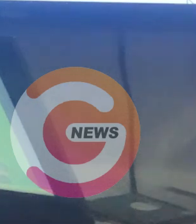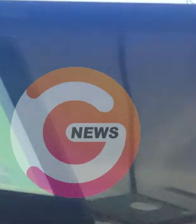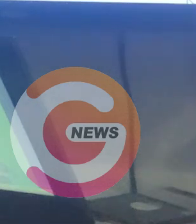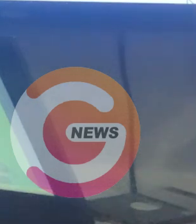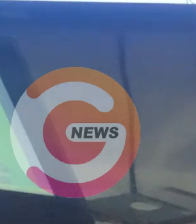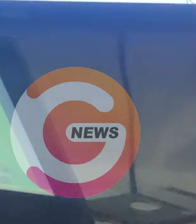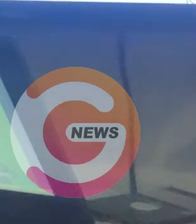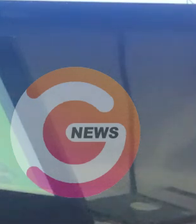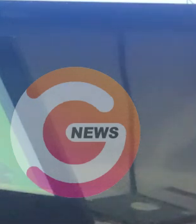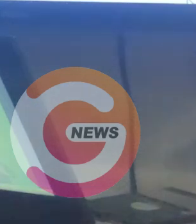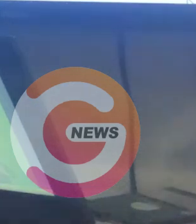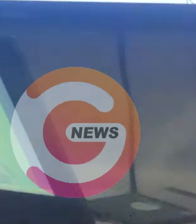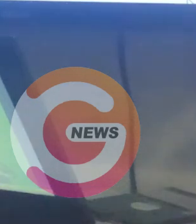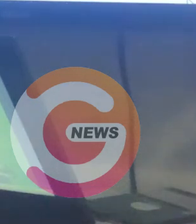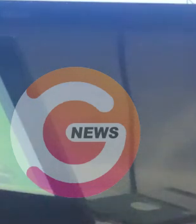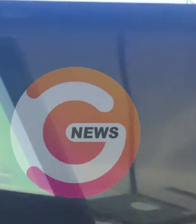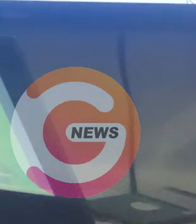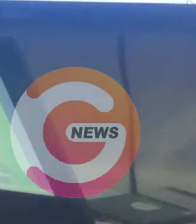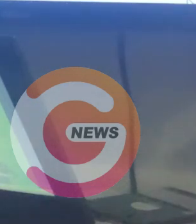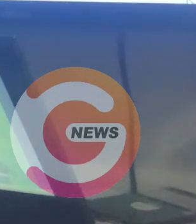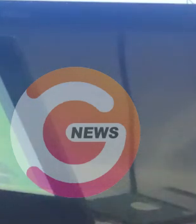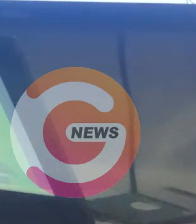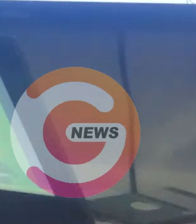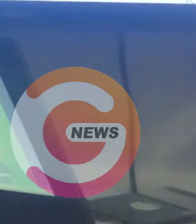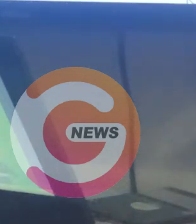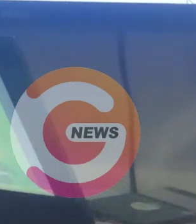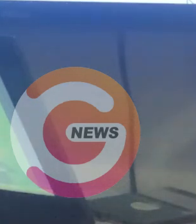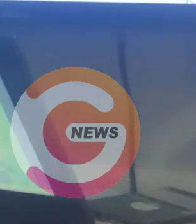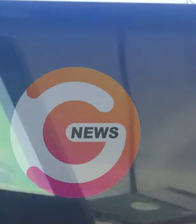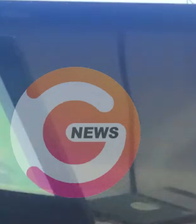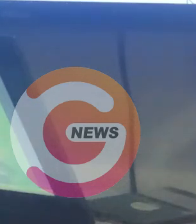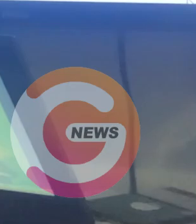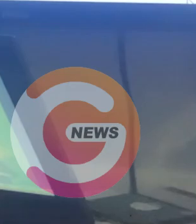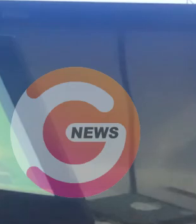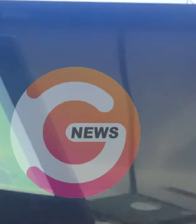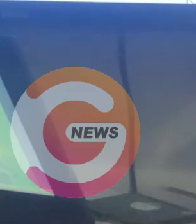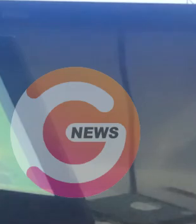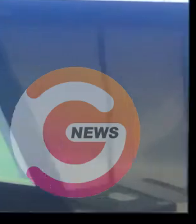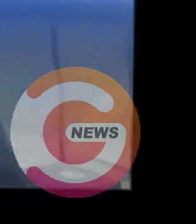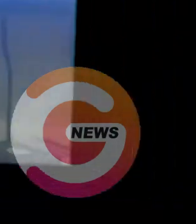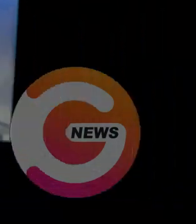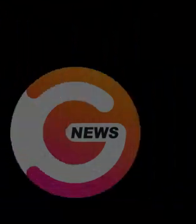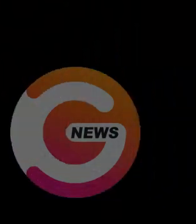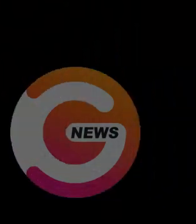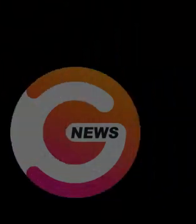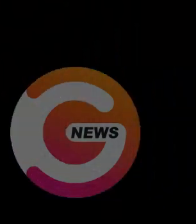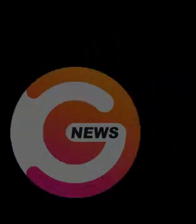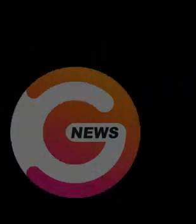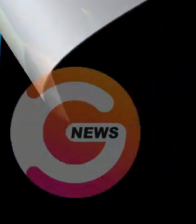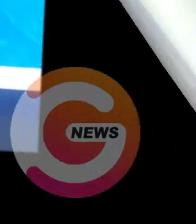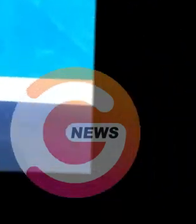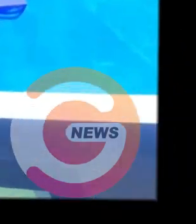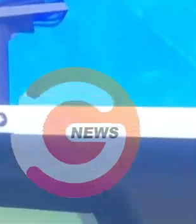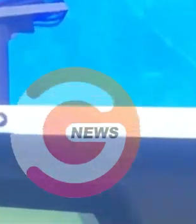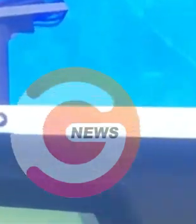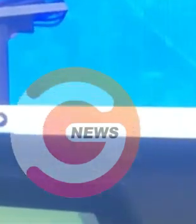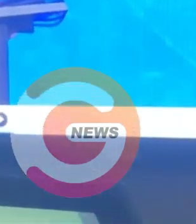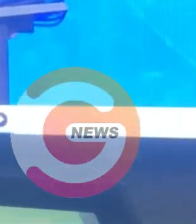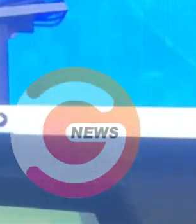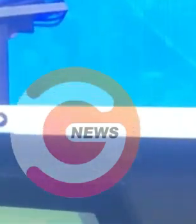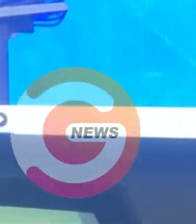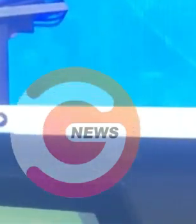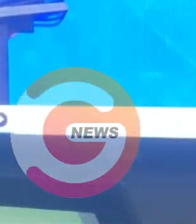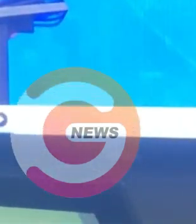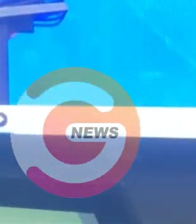essa você não pode perder Pablo Maral Acaba de ser expulso do debate Confira aí